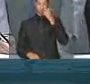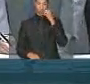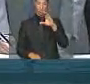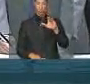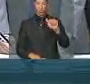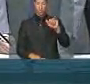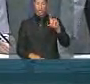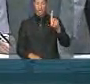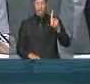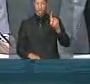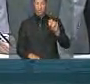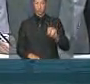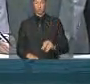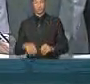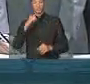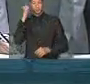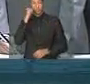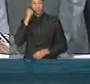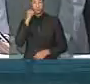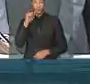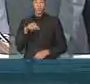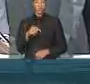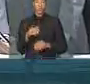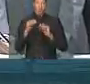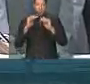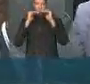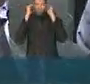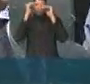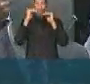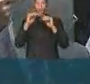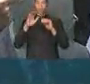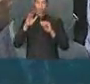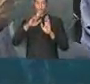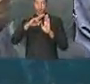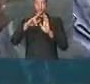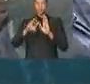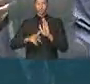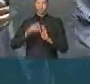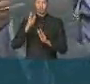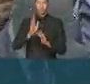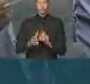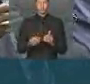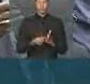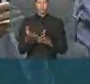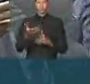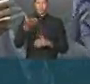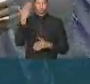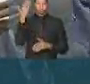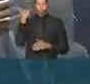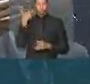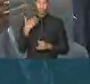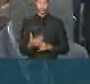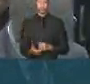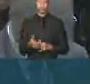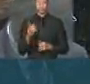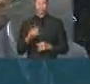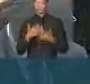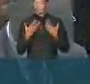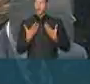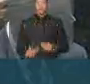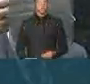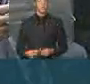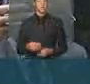hoje ela sem dúvida nenhuma é um grande avanço em relação àquelas cédulas que eram distribuídas anteriormente é